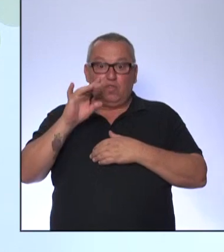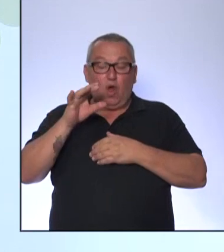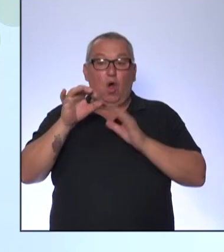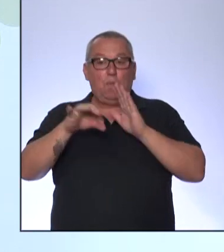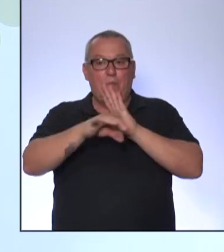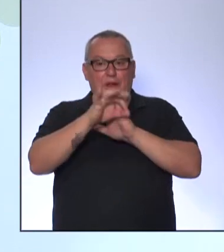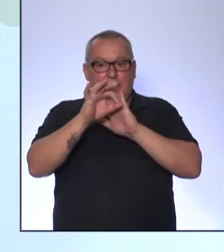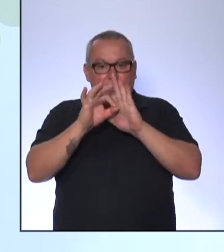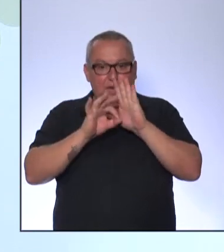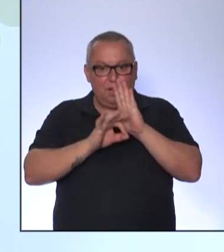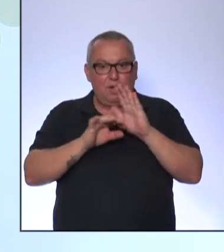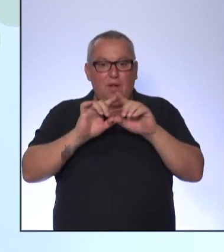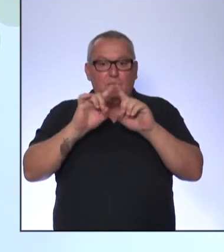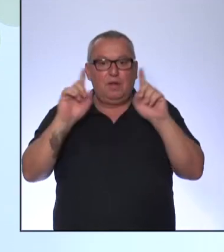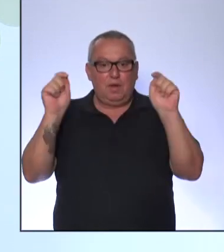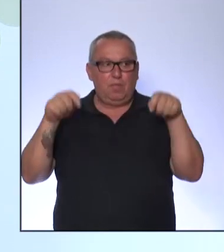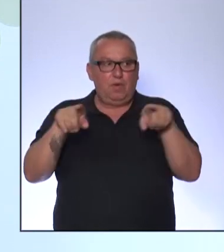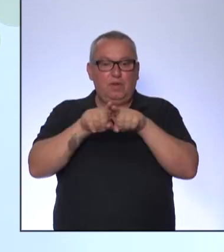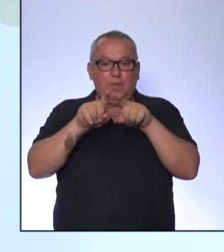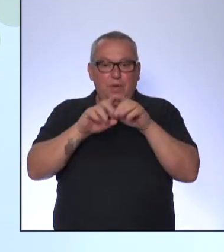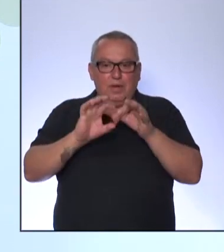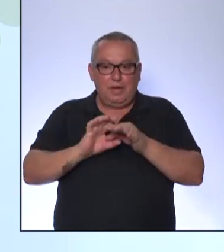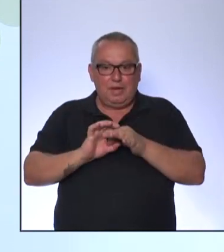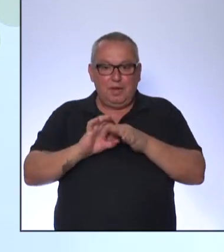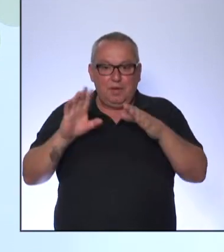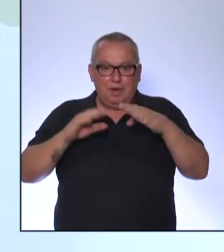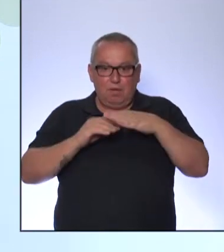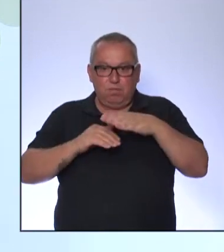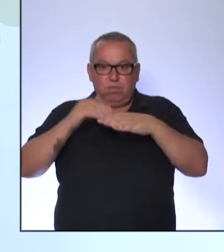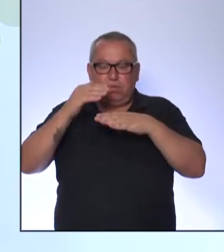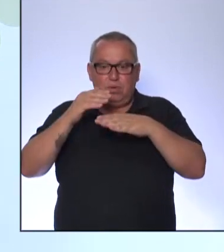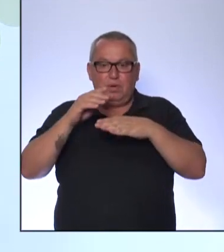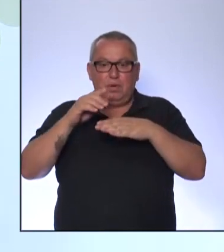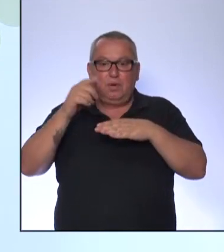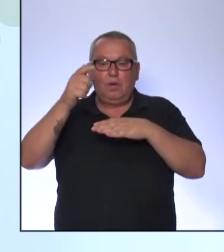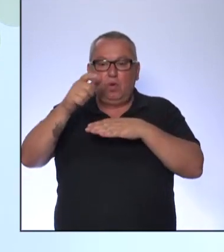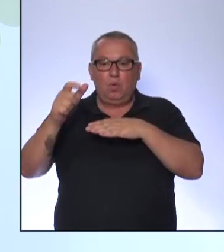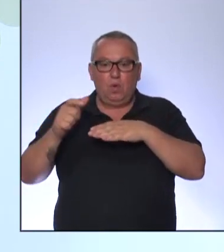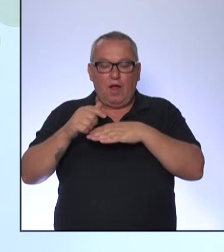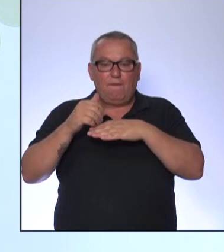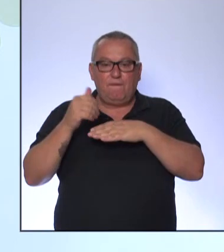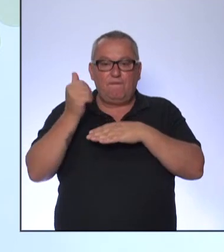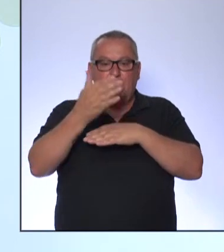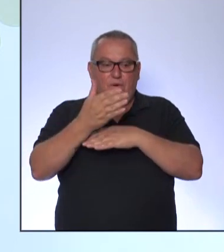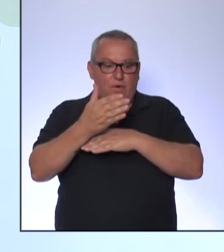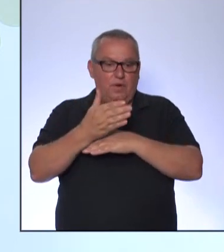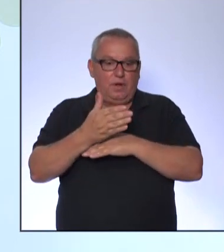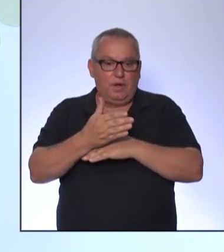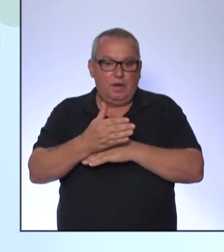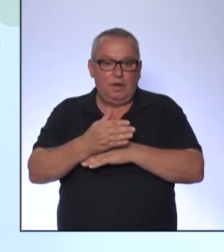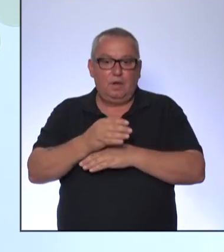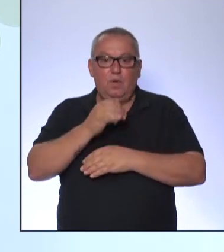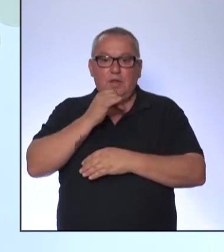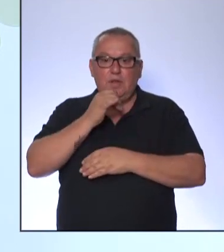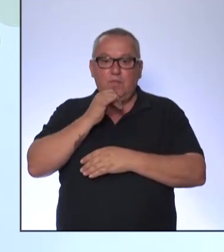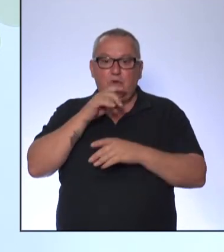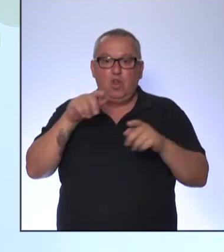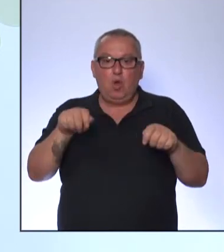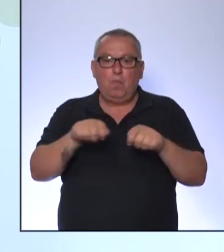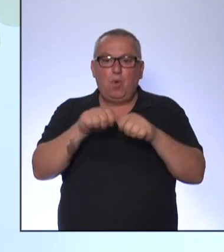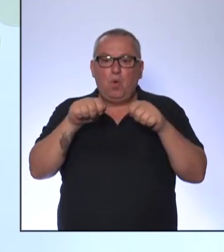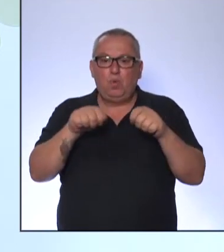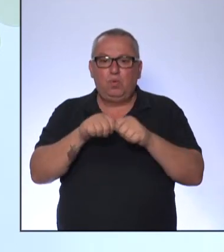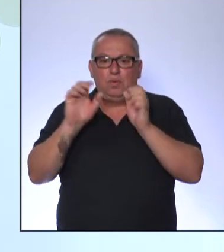mas essa célula também pode liberar substâncias que vão ser nutrientes para esse ambiente externo. Então, a gente tem, por exemplo, produção de